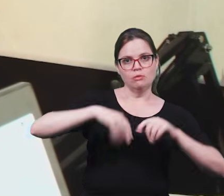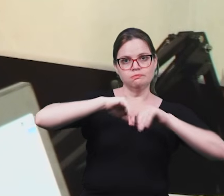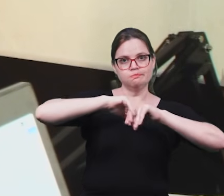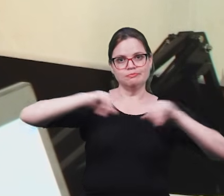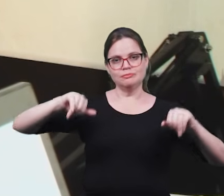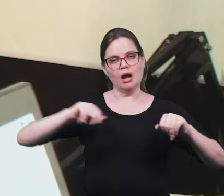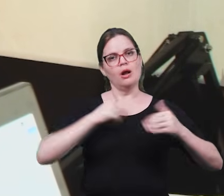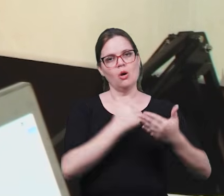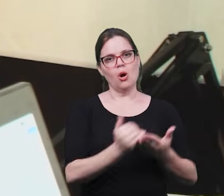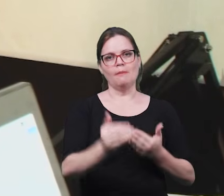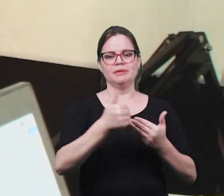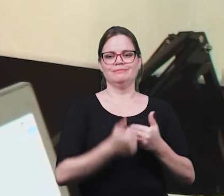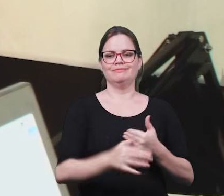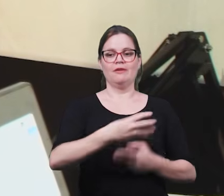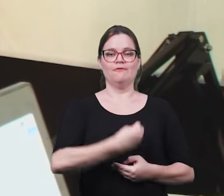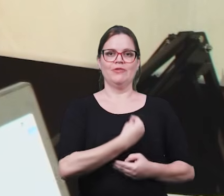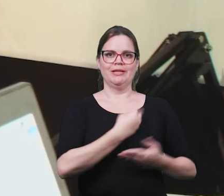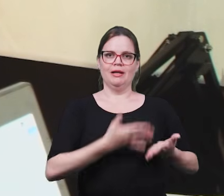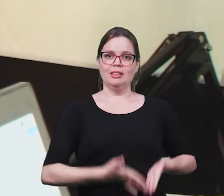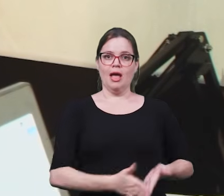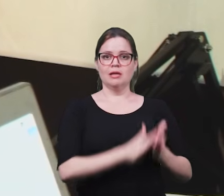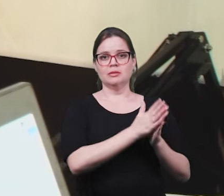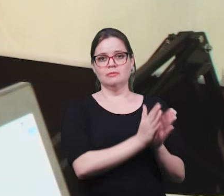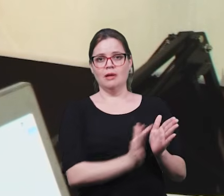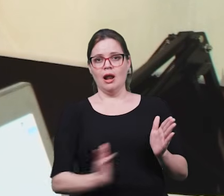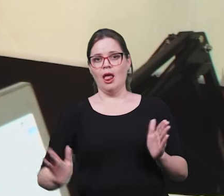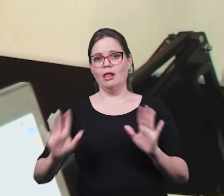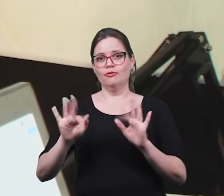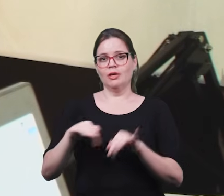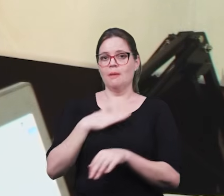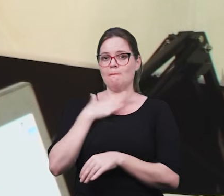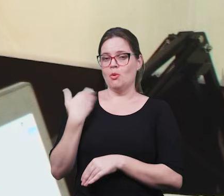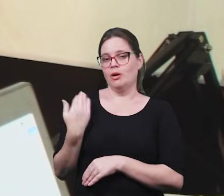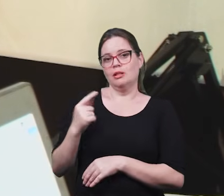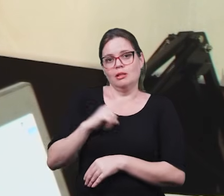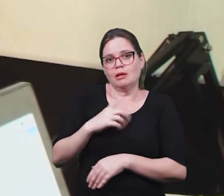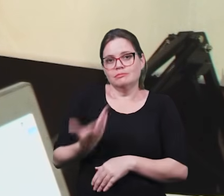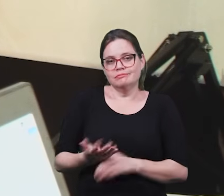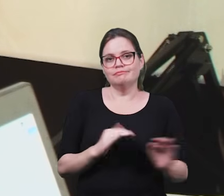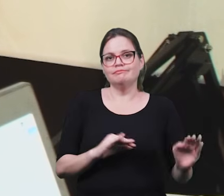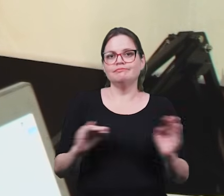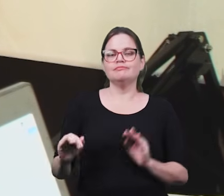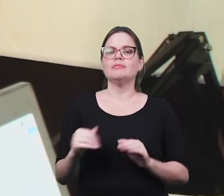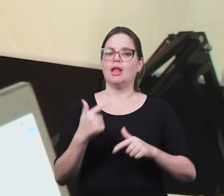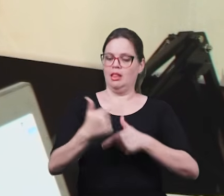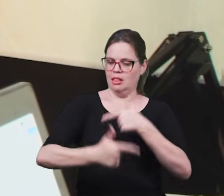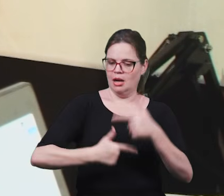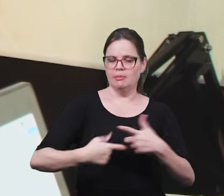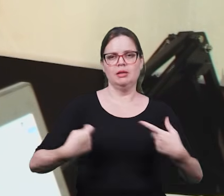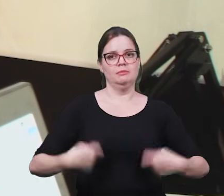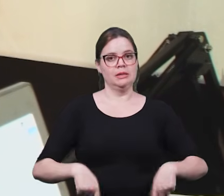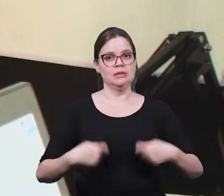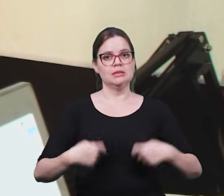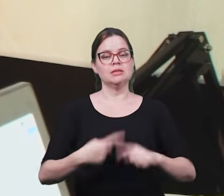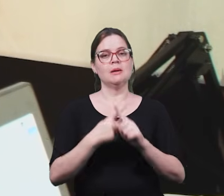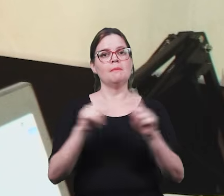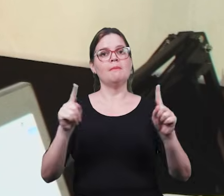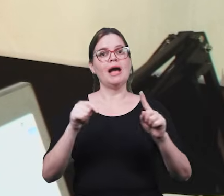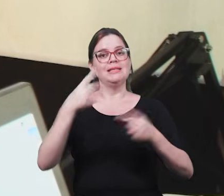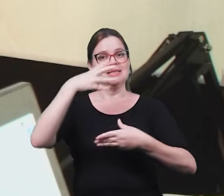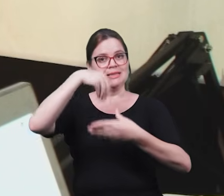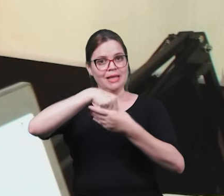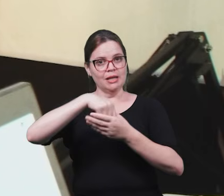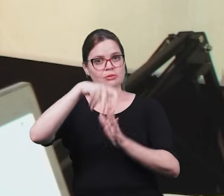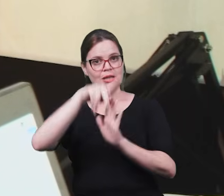vamos observar, portanto, que dentro desse projeto, o Senhor estabelece agora a face da